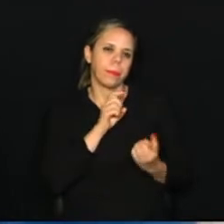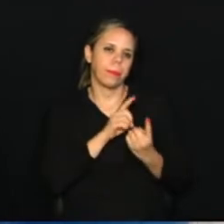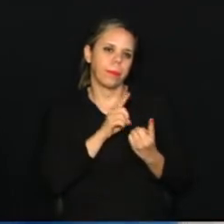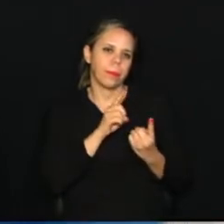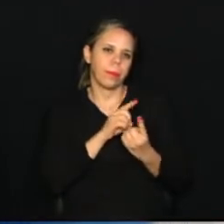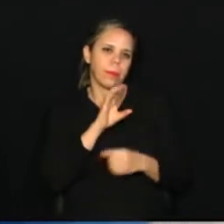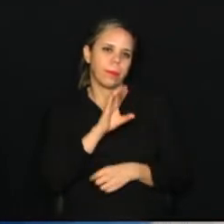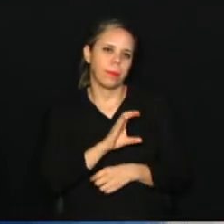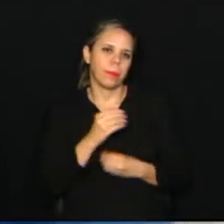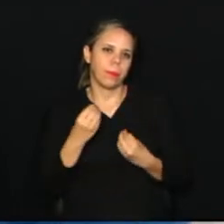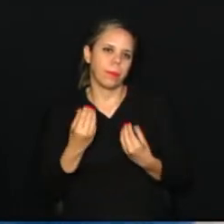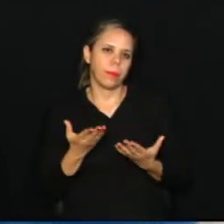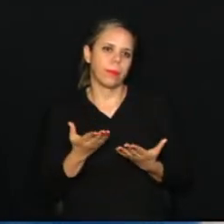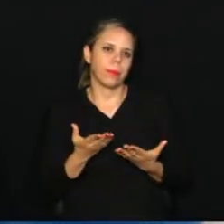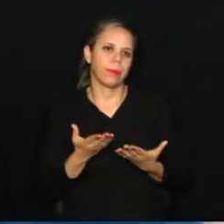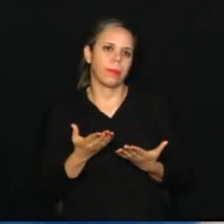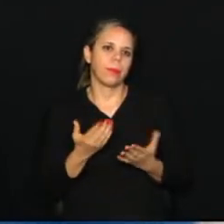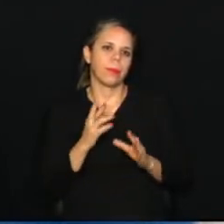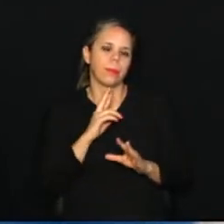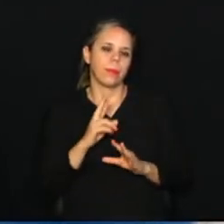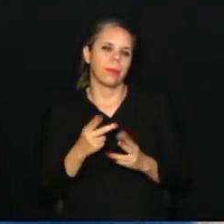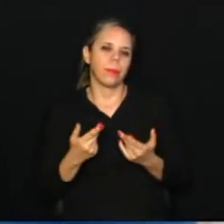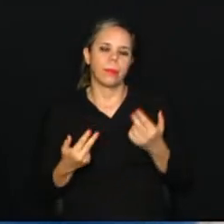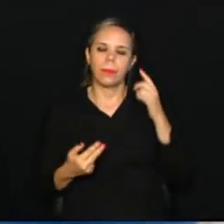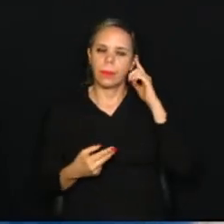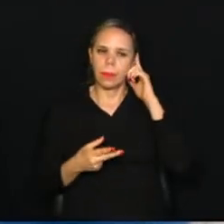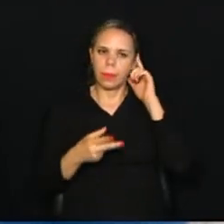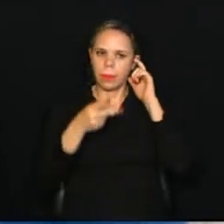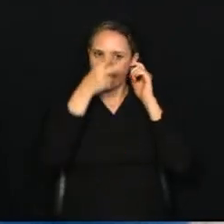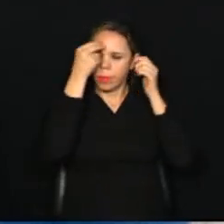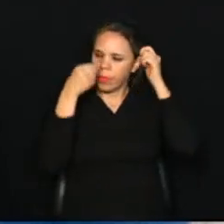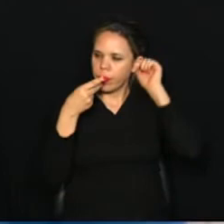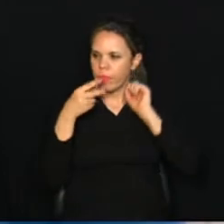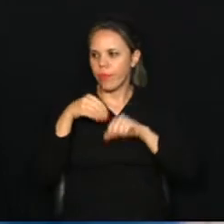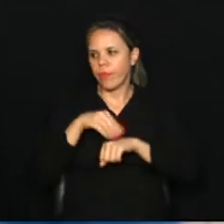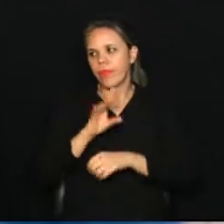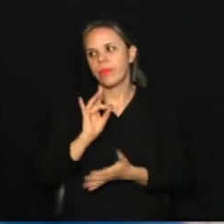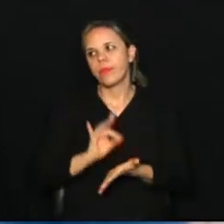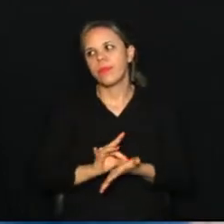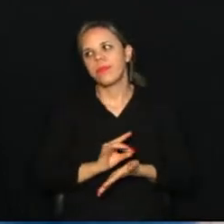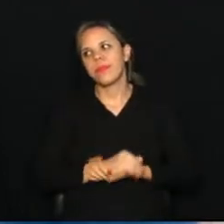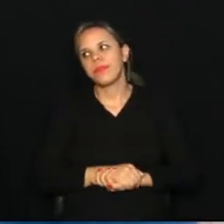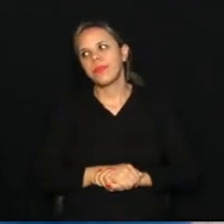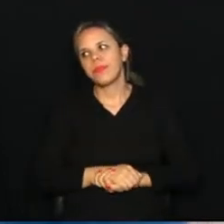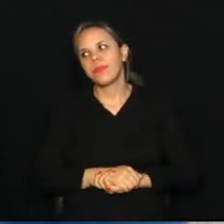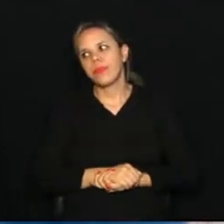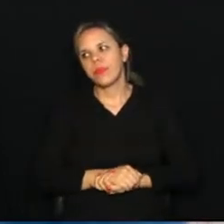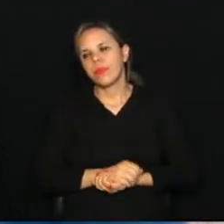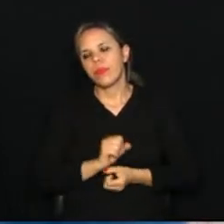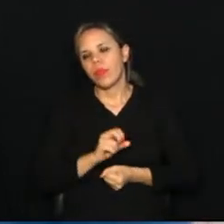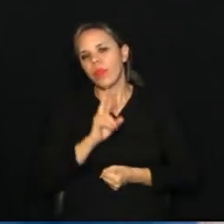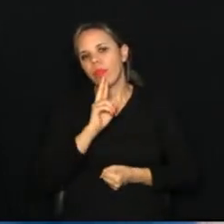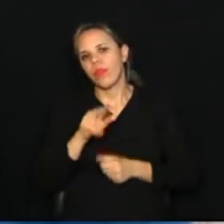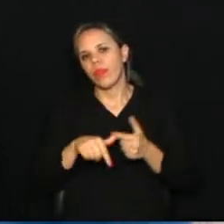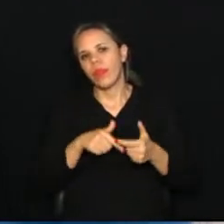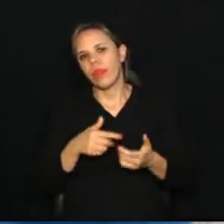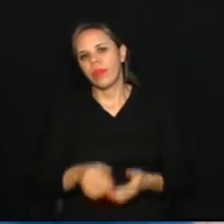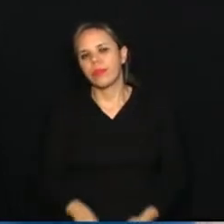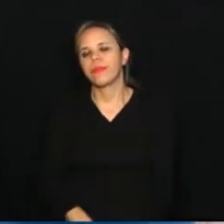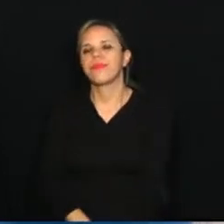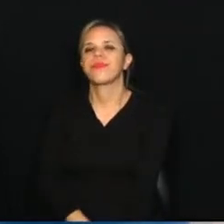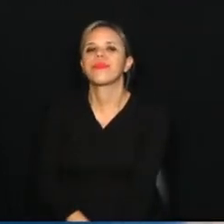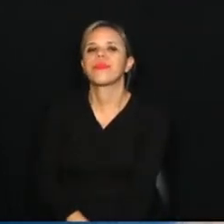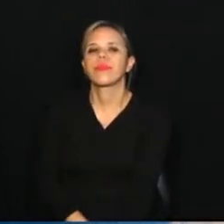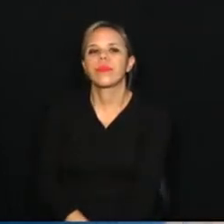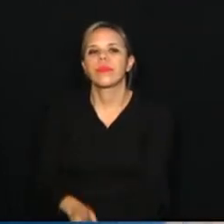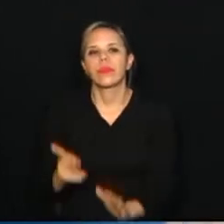cidadão, encaminhando as coisas conforme a prefeitura nos passa. E realmente, eu posso dizer que eu trabalho, né, nesse projeto